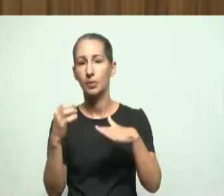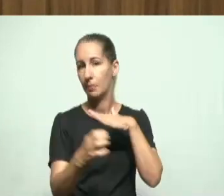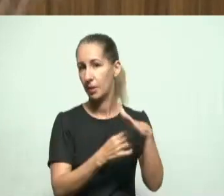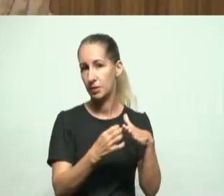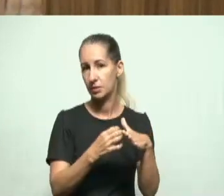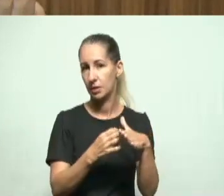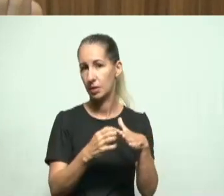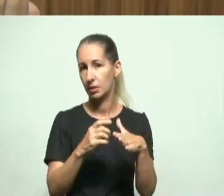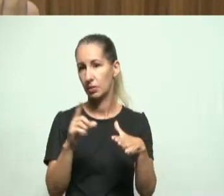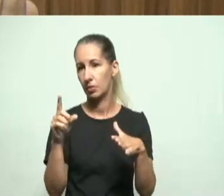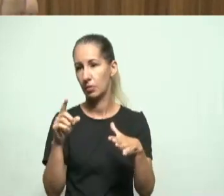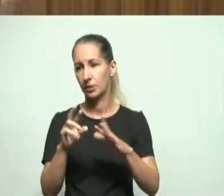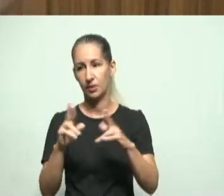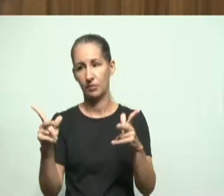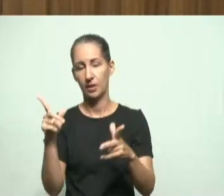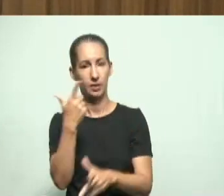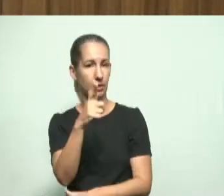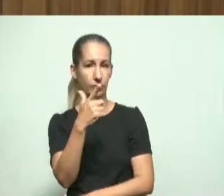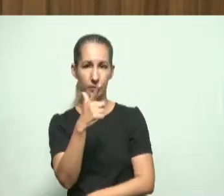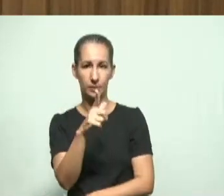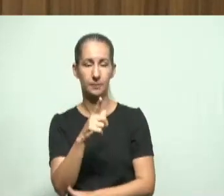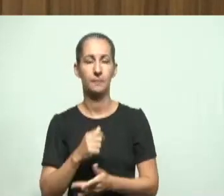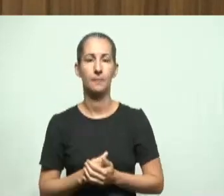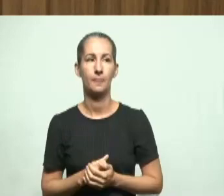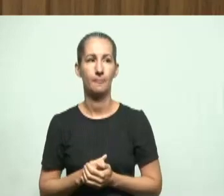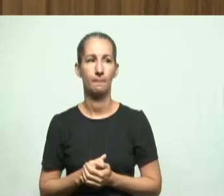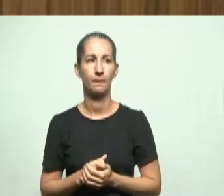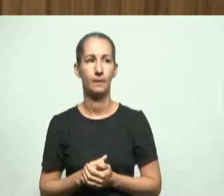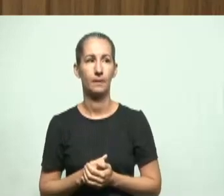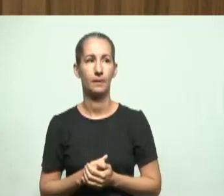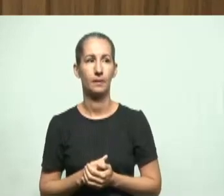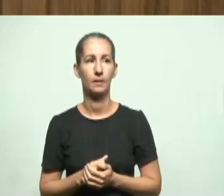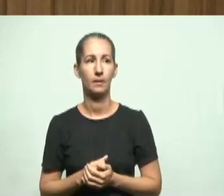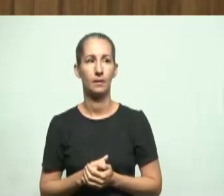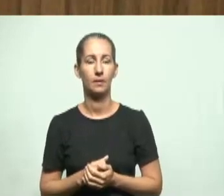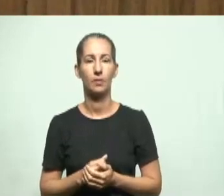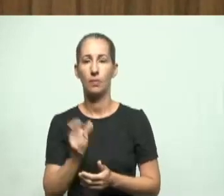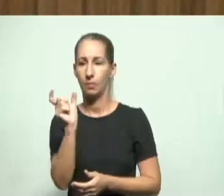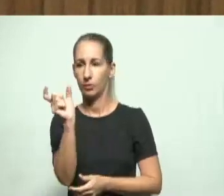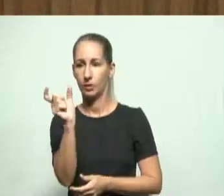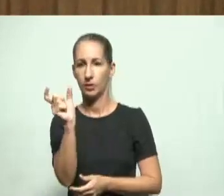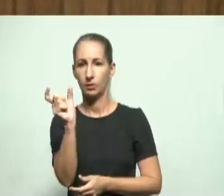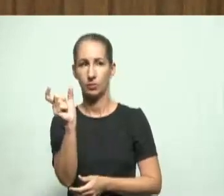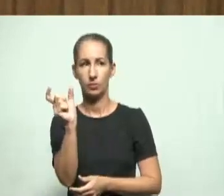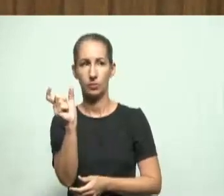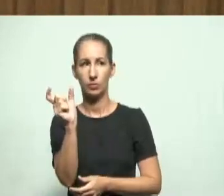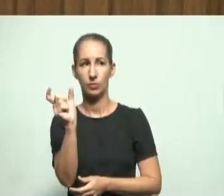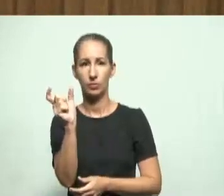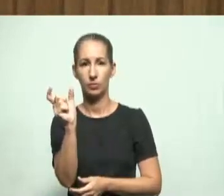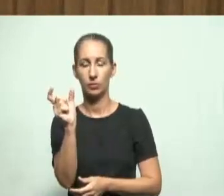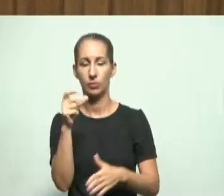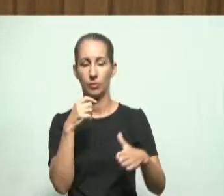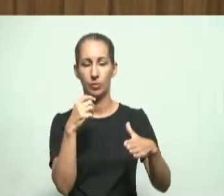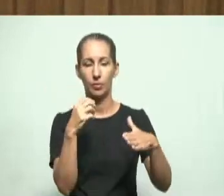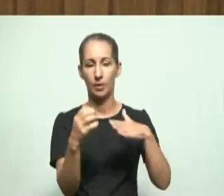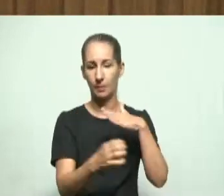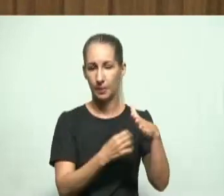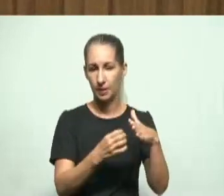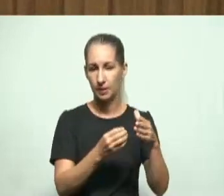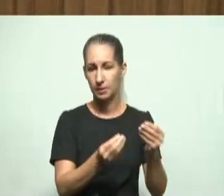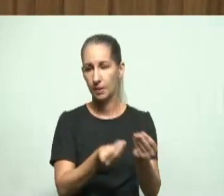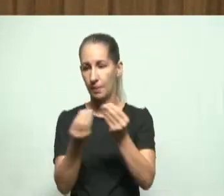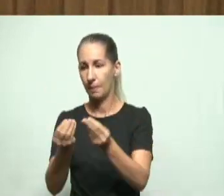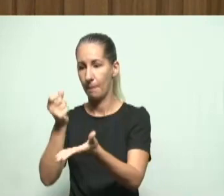não tem outra pessoa que paga o transporte. Só que o modelo do vale-transporte está assim, sai do empregador, vai